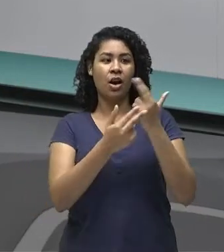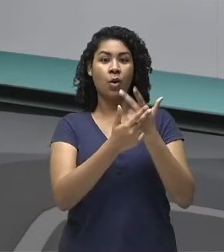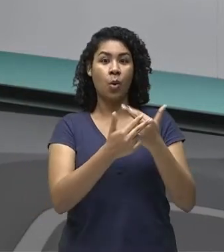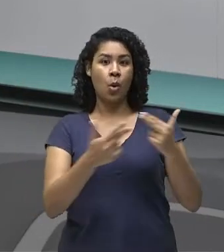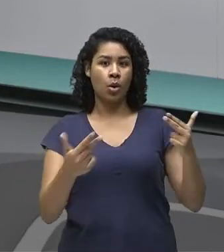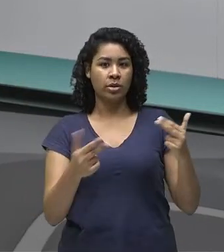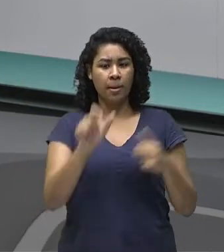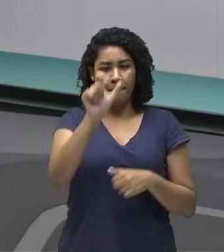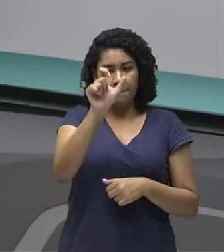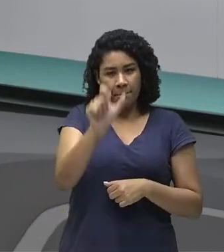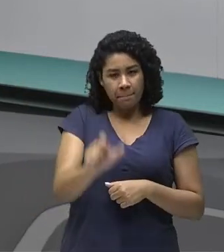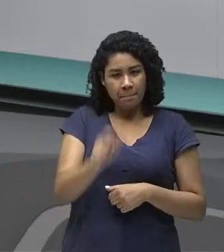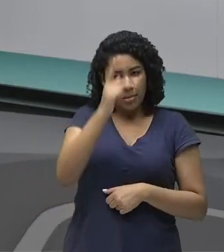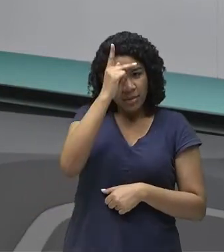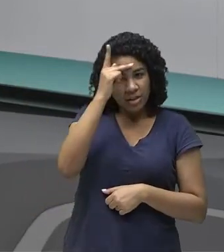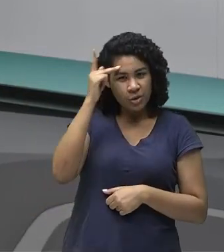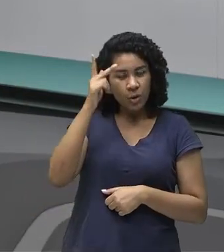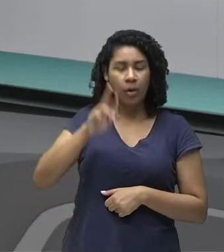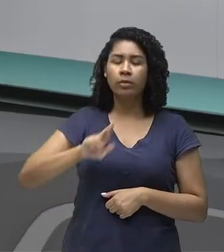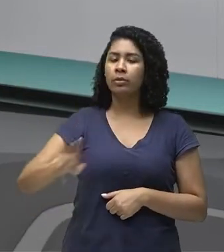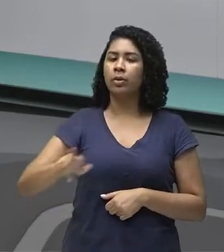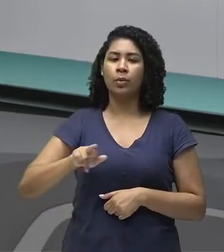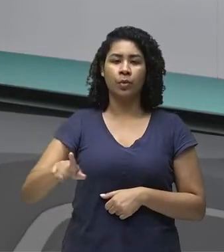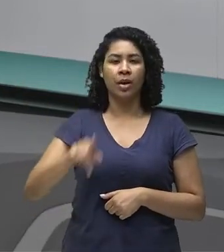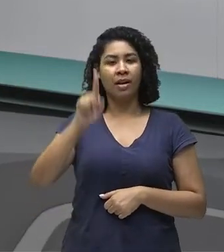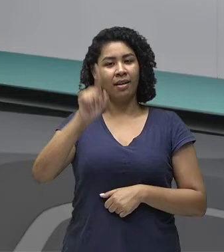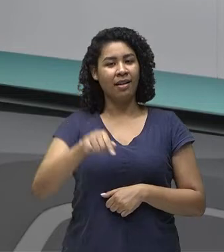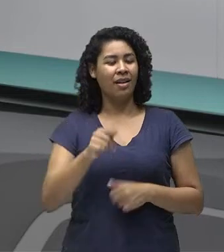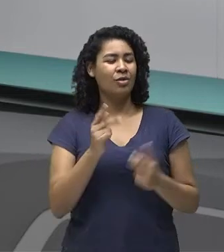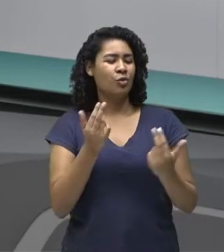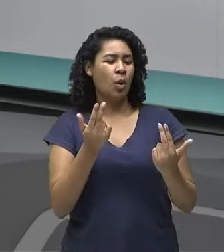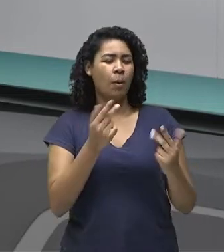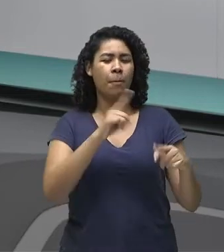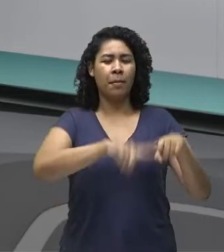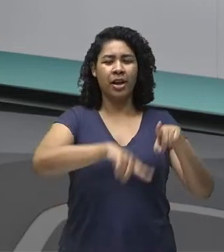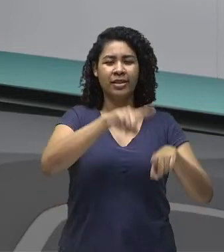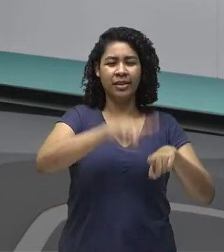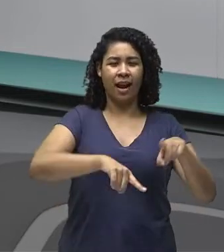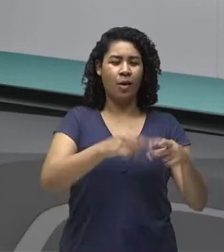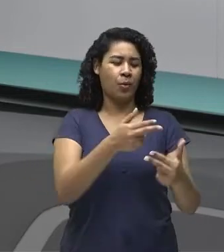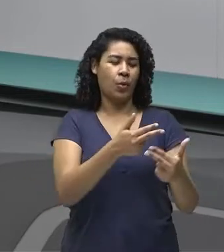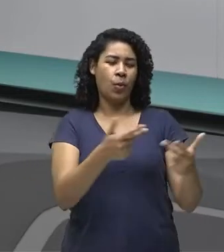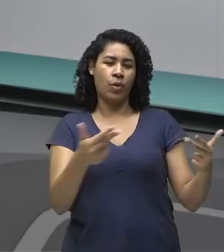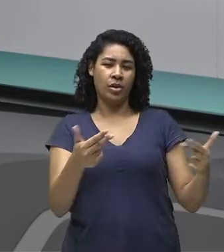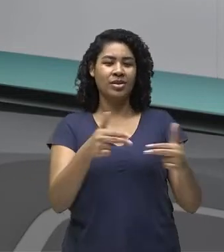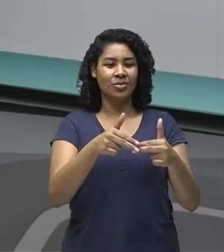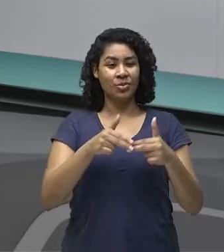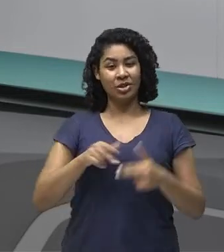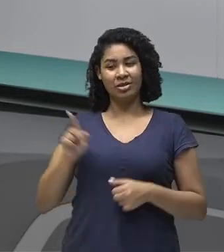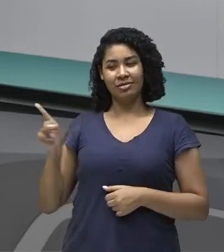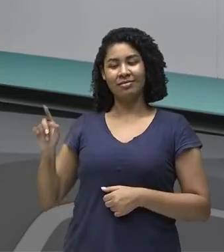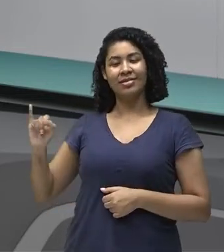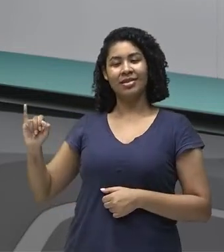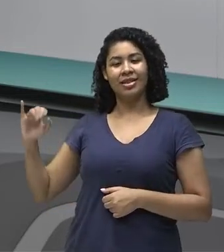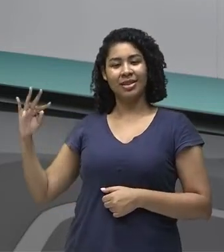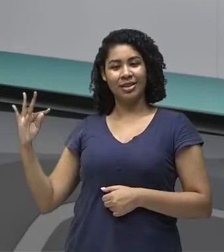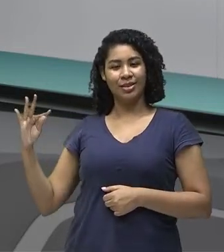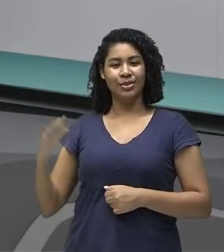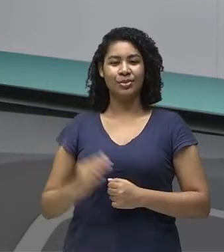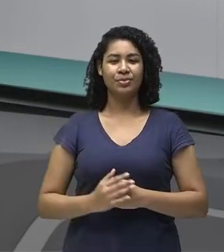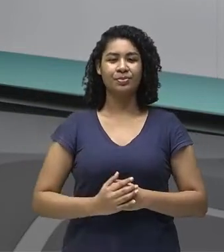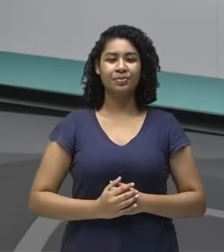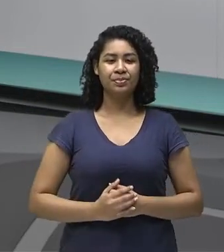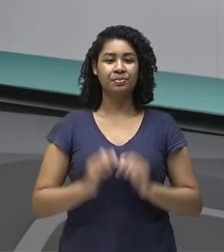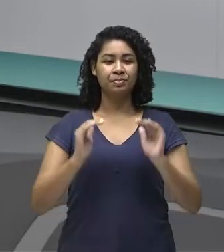uma pessoa, é como se fosse uma coisa, um objeto. Então, esse it é usado para isso, tá? Ok, let's